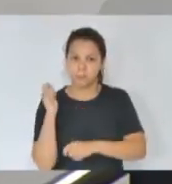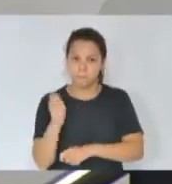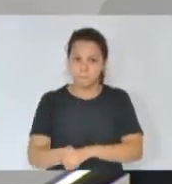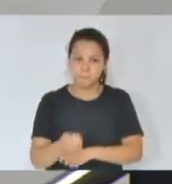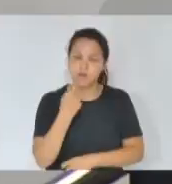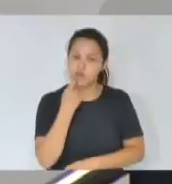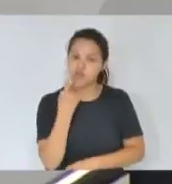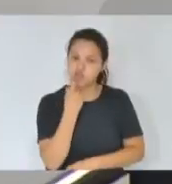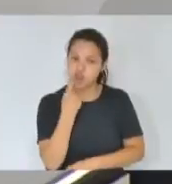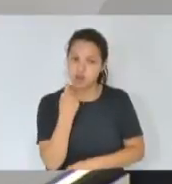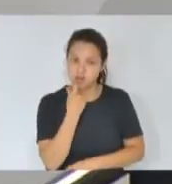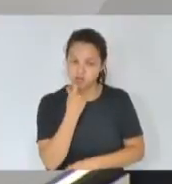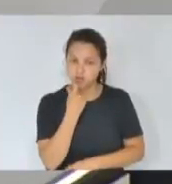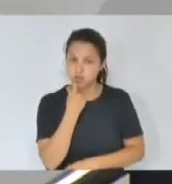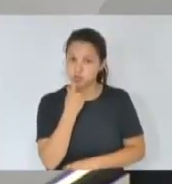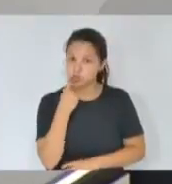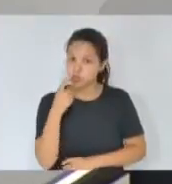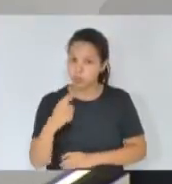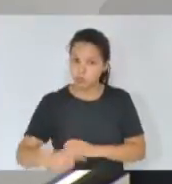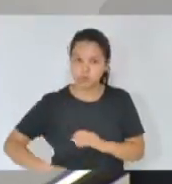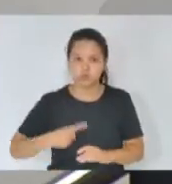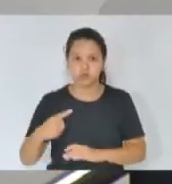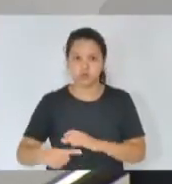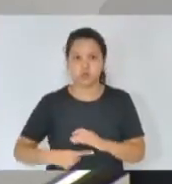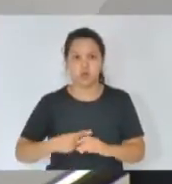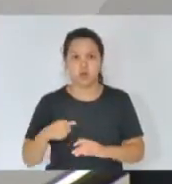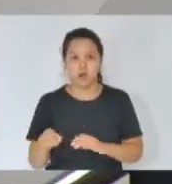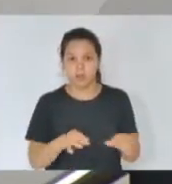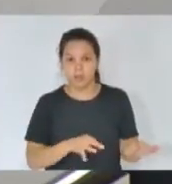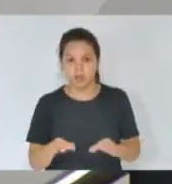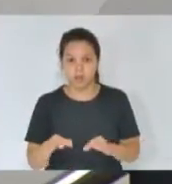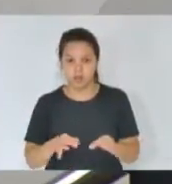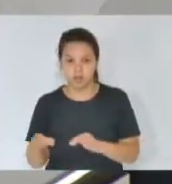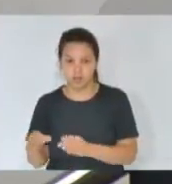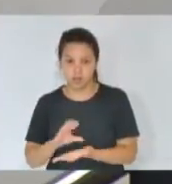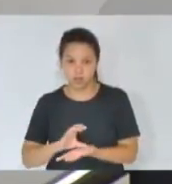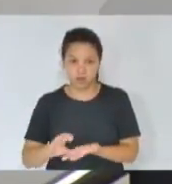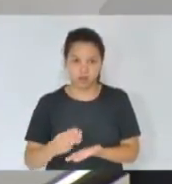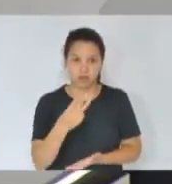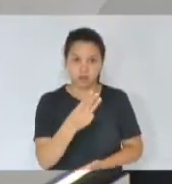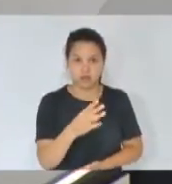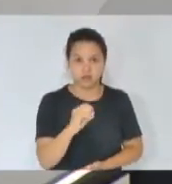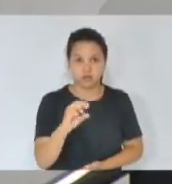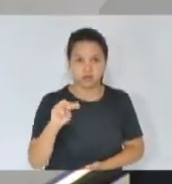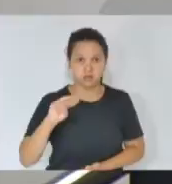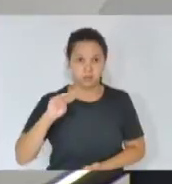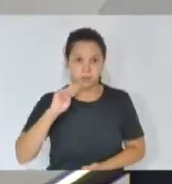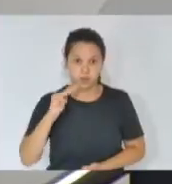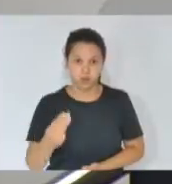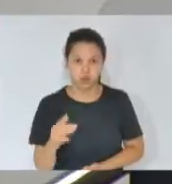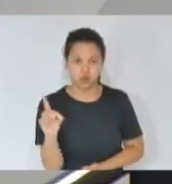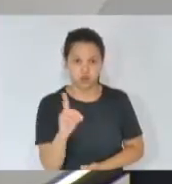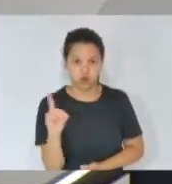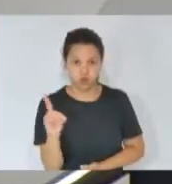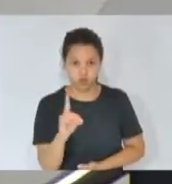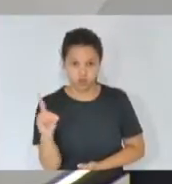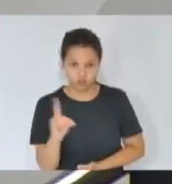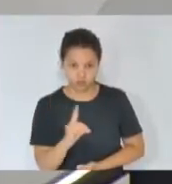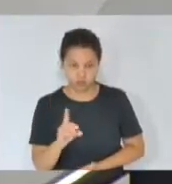planeja colocar US$ 300 milhões em investimento em Itajaí. 300 milhões.